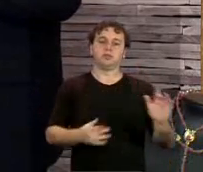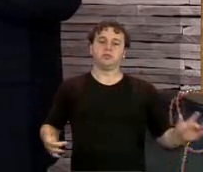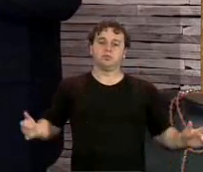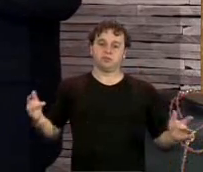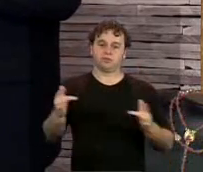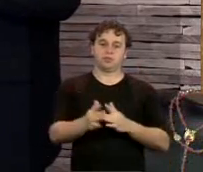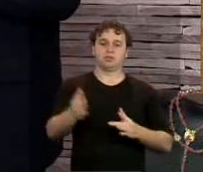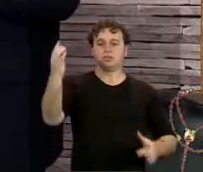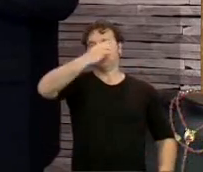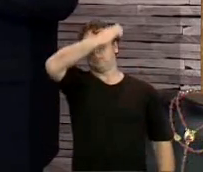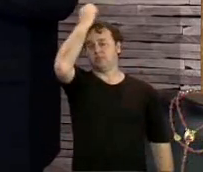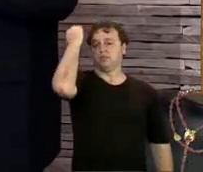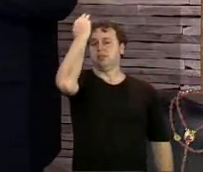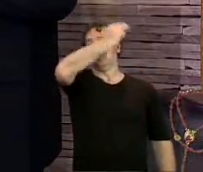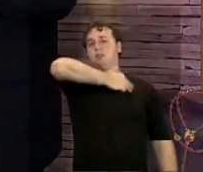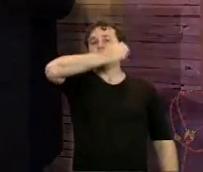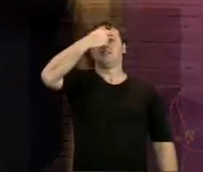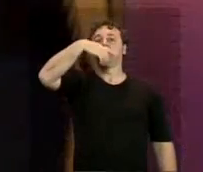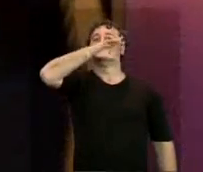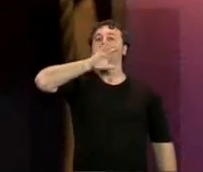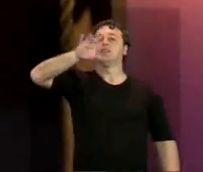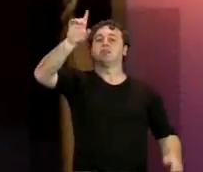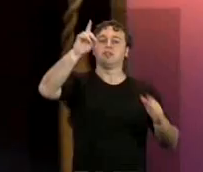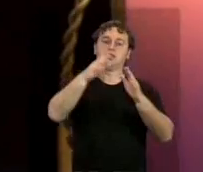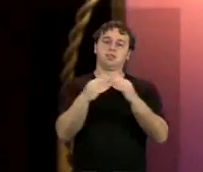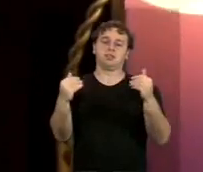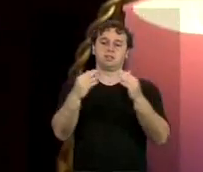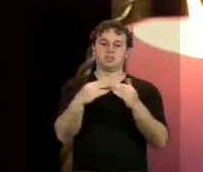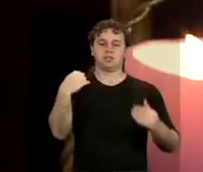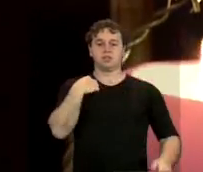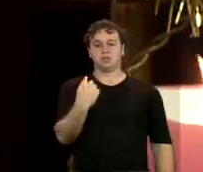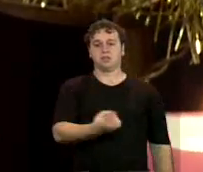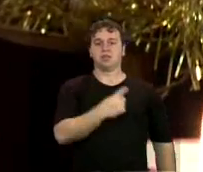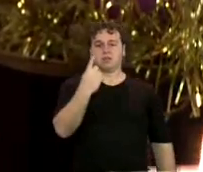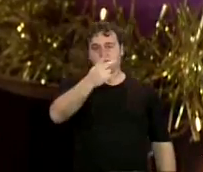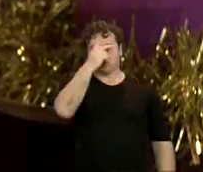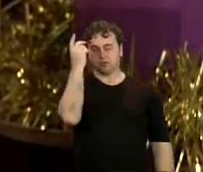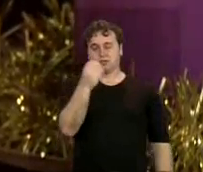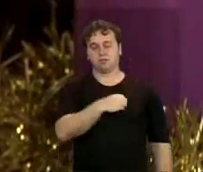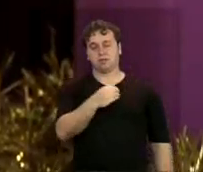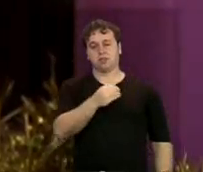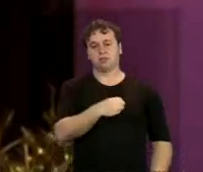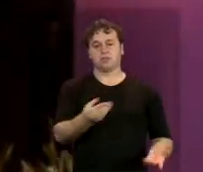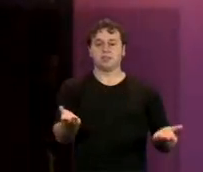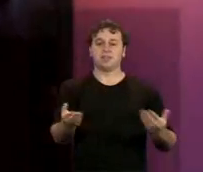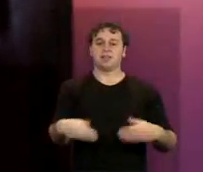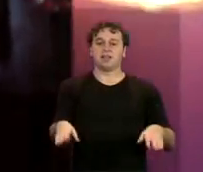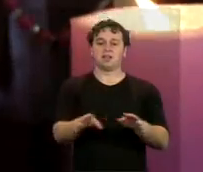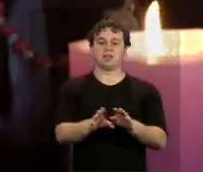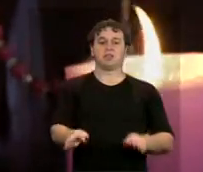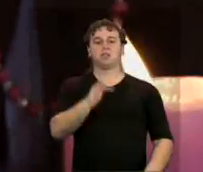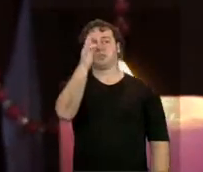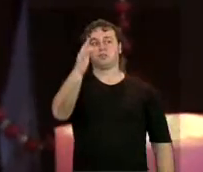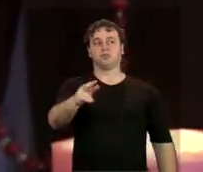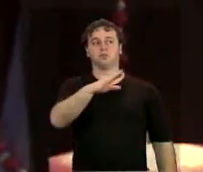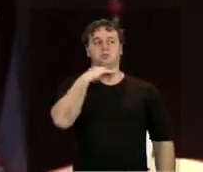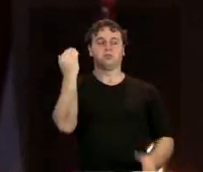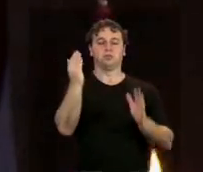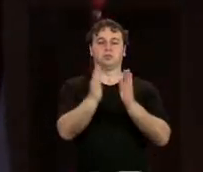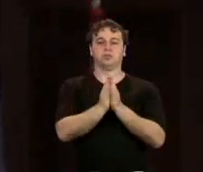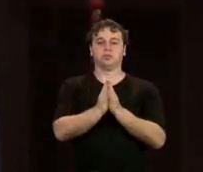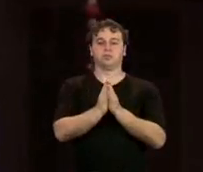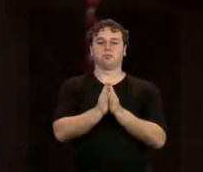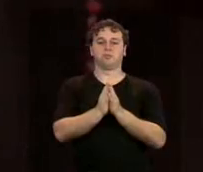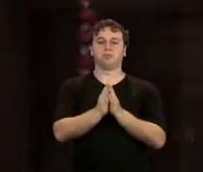bendito é o fruto do vosso ventre, Jesus. Santa Maria, Mãe de Deus, rogai por nós, pecadores, agora e na hora de